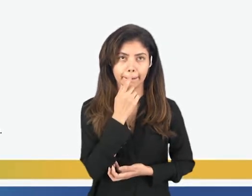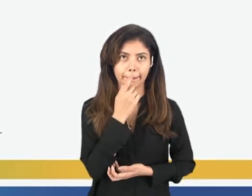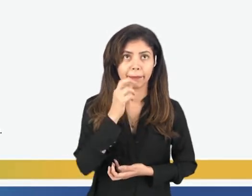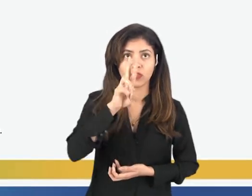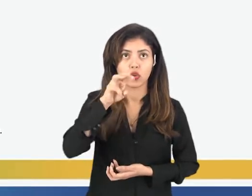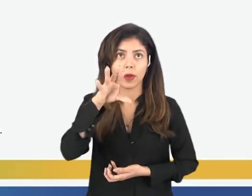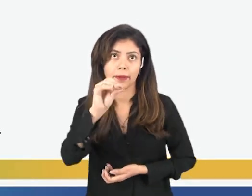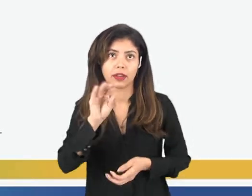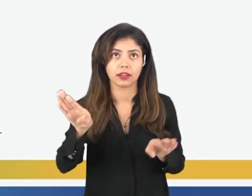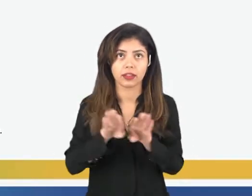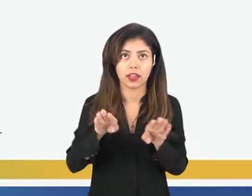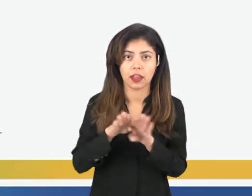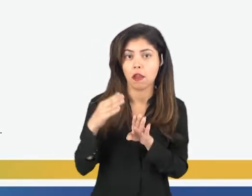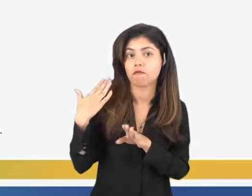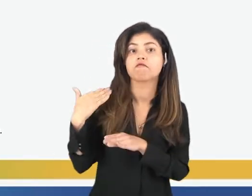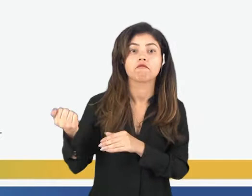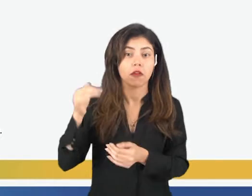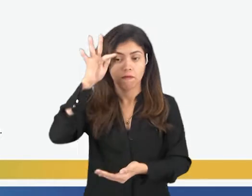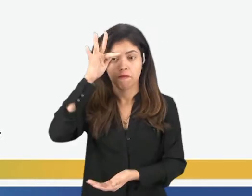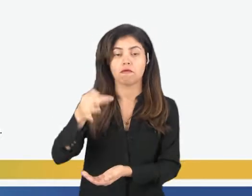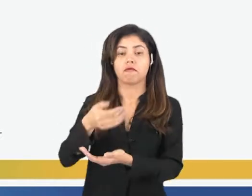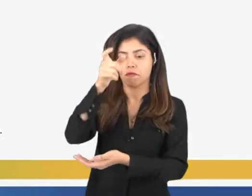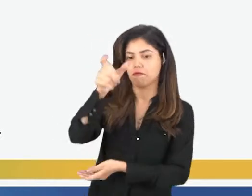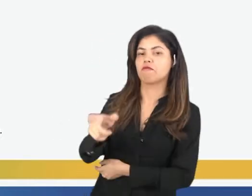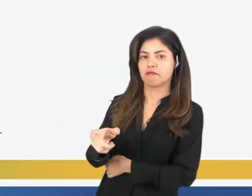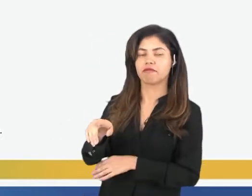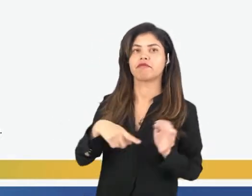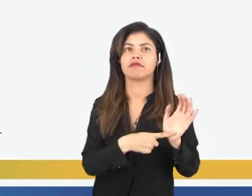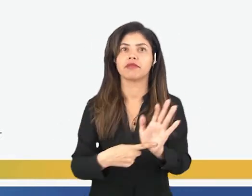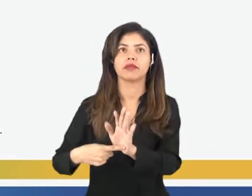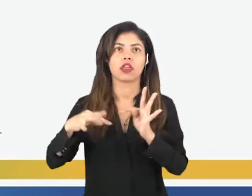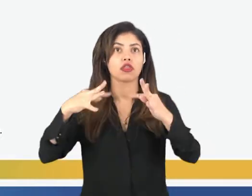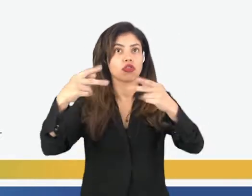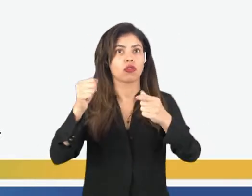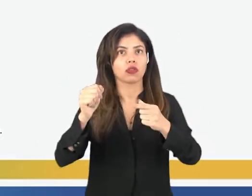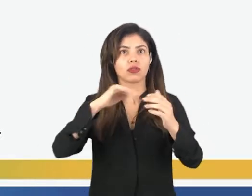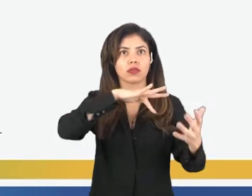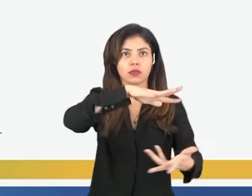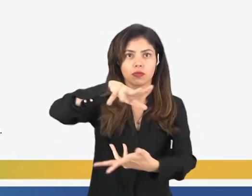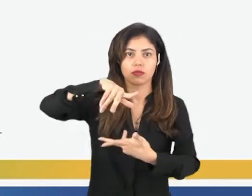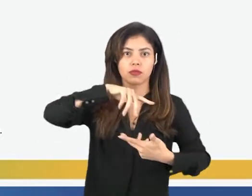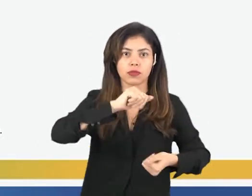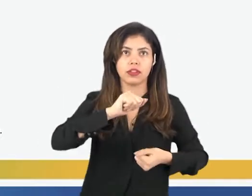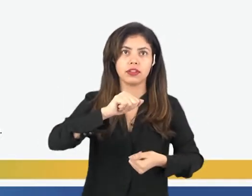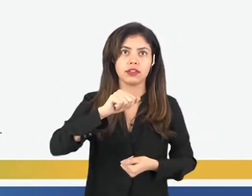Romero Brito tem fãs famosos em todo o mundo. Neymar,